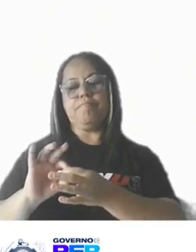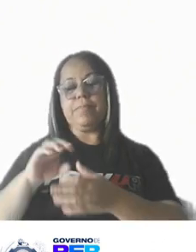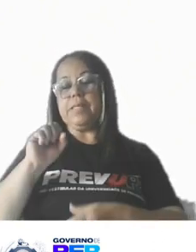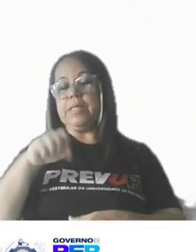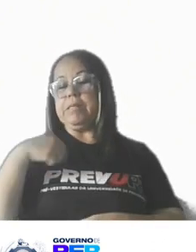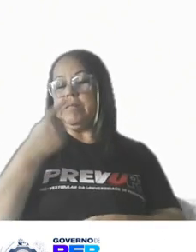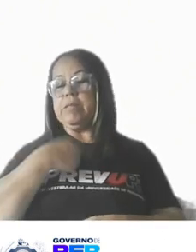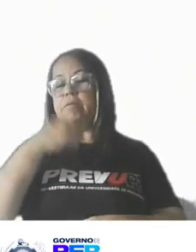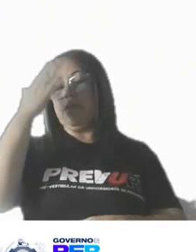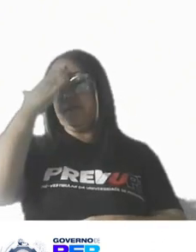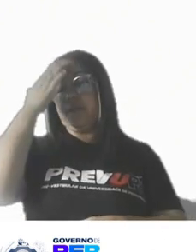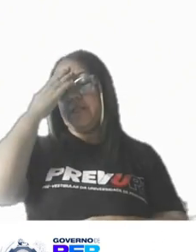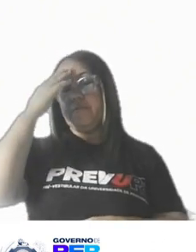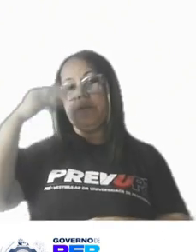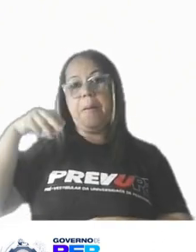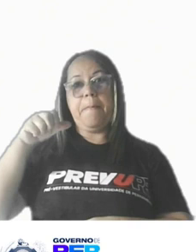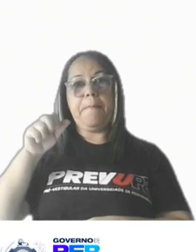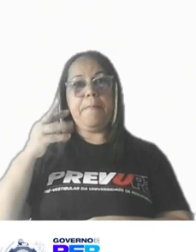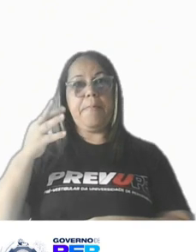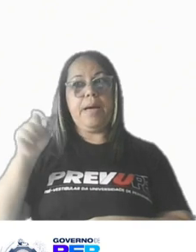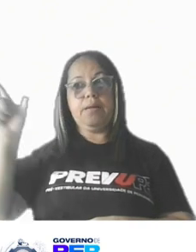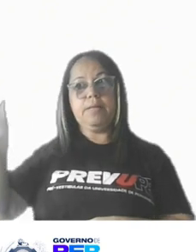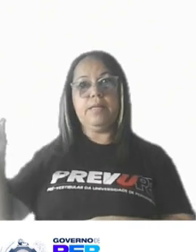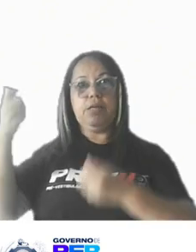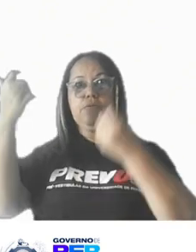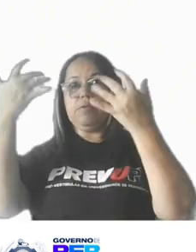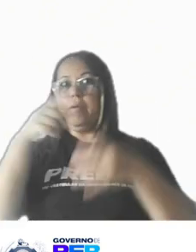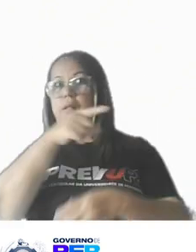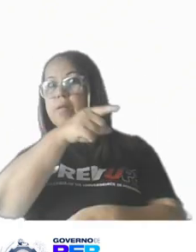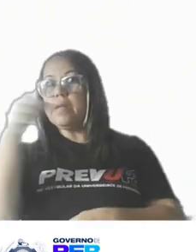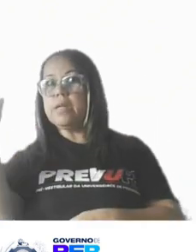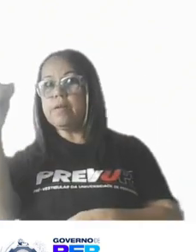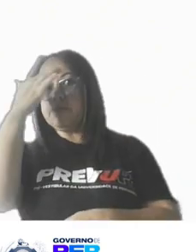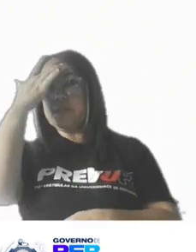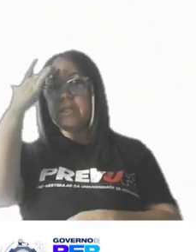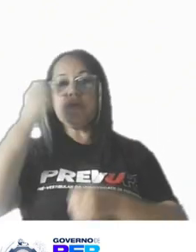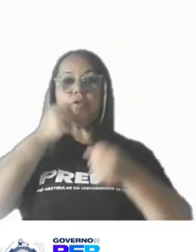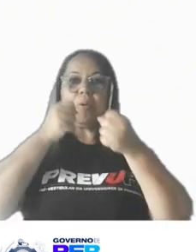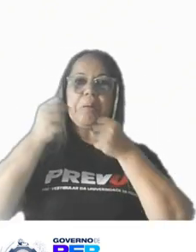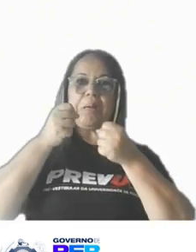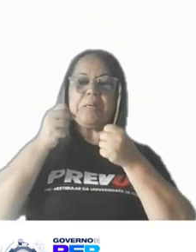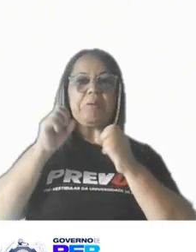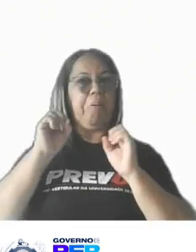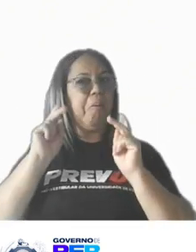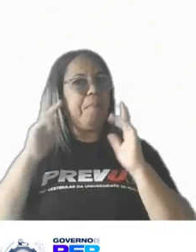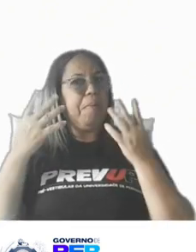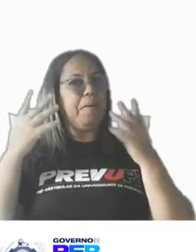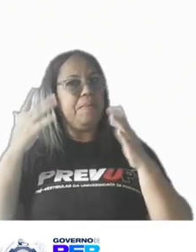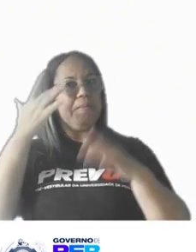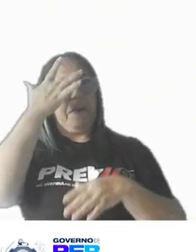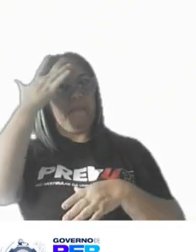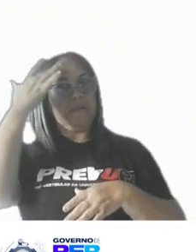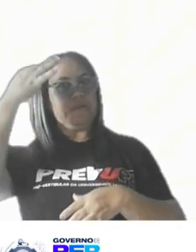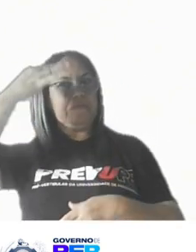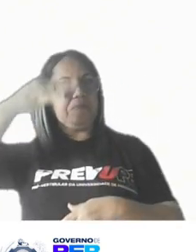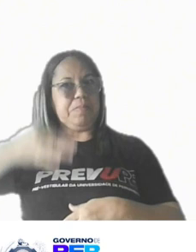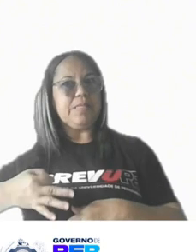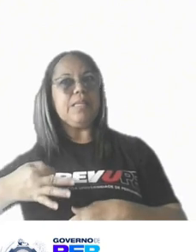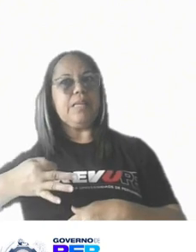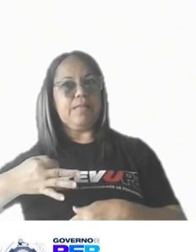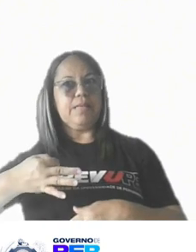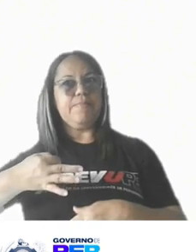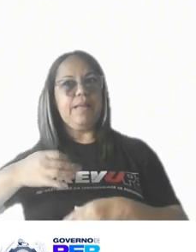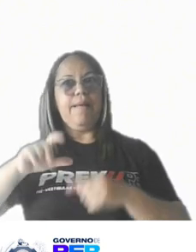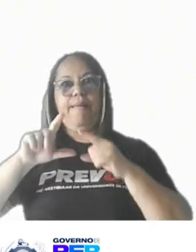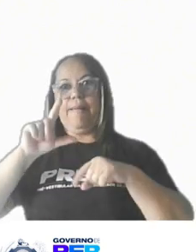entender que ela está, nesse momento, se referindo aos jornalistas. E parabéns, né? Para quem acertou essa questão, alternativa